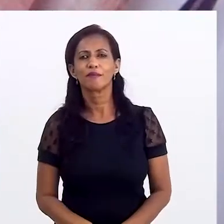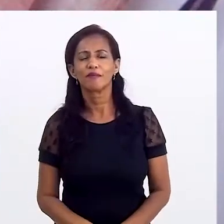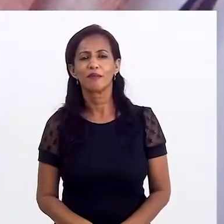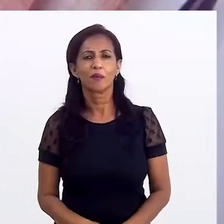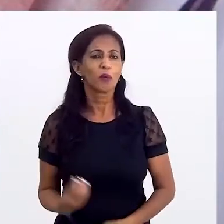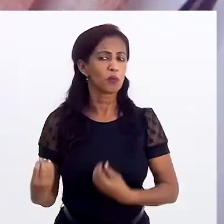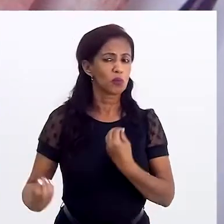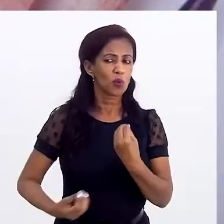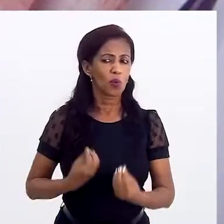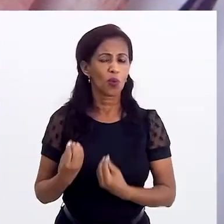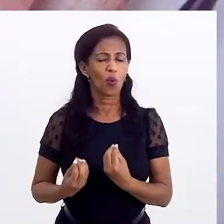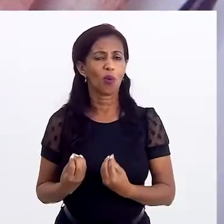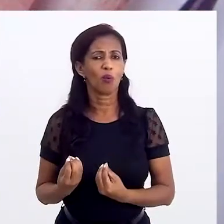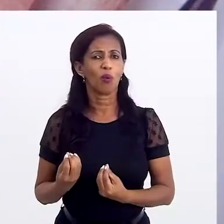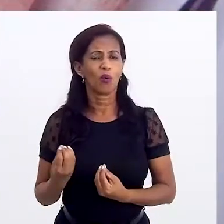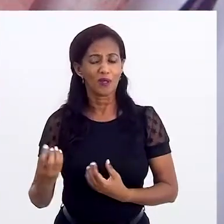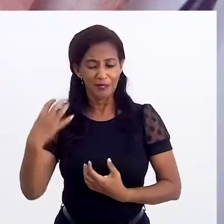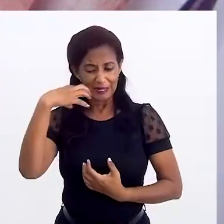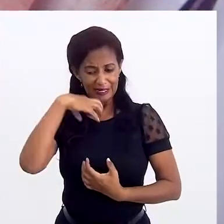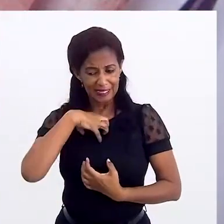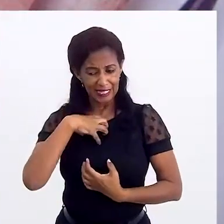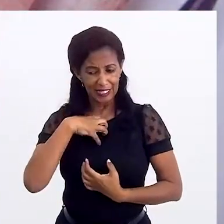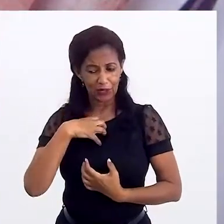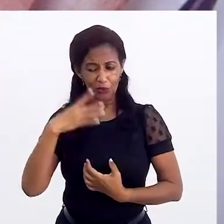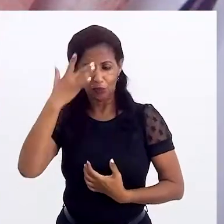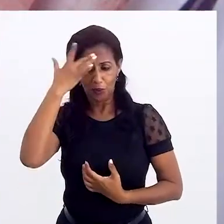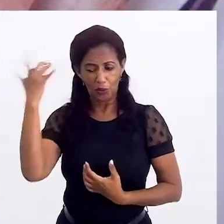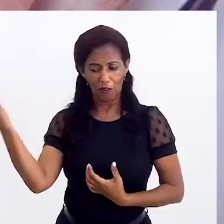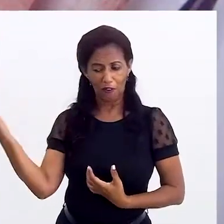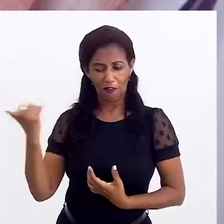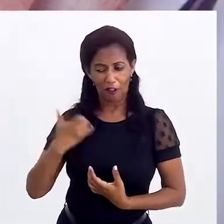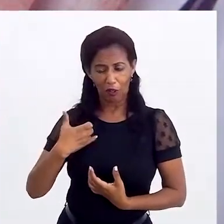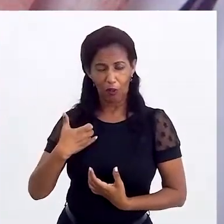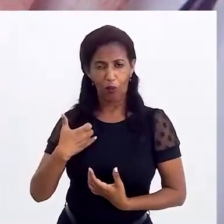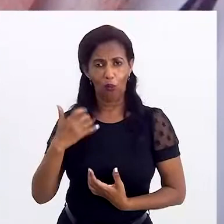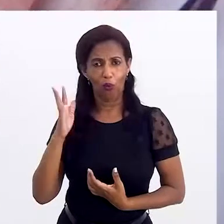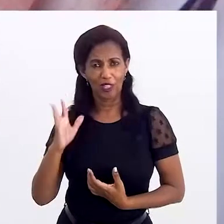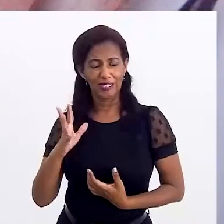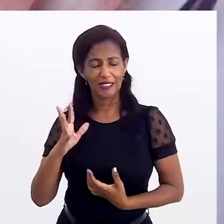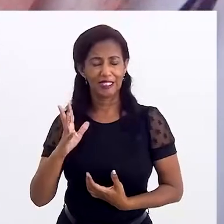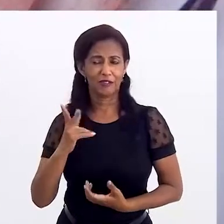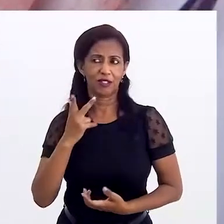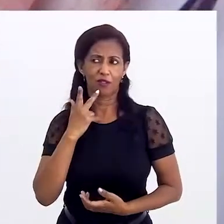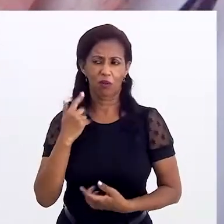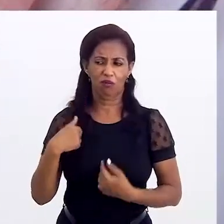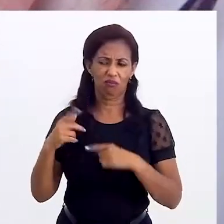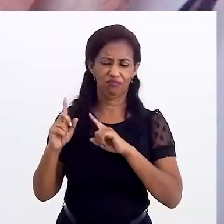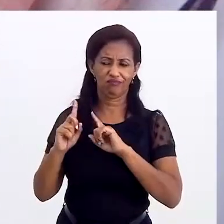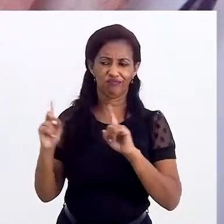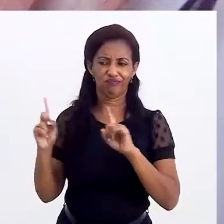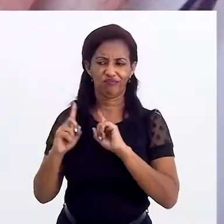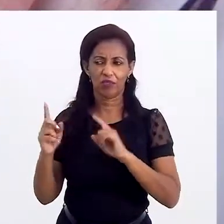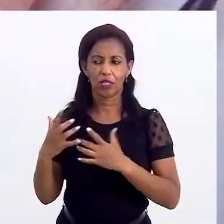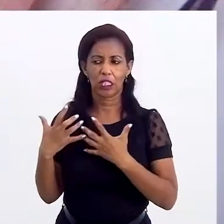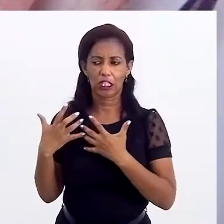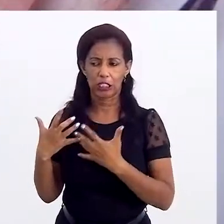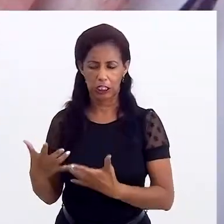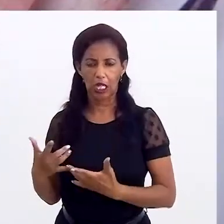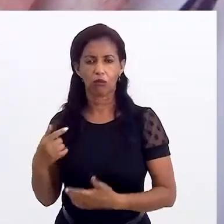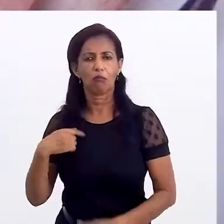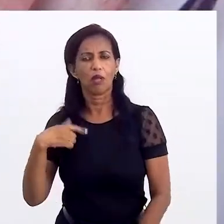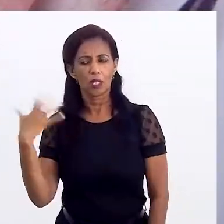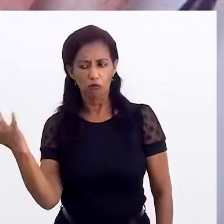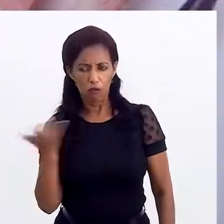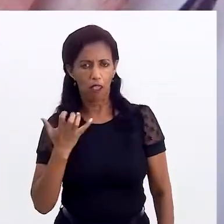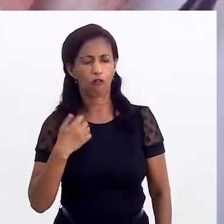resistiu? Que você usou aí dentro de alguém que te falou, que já veio com você, que você falou assim, não,